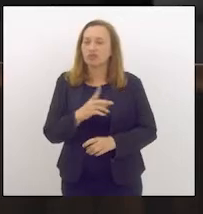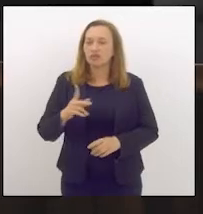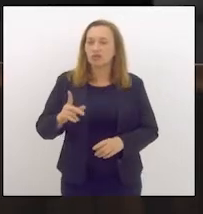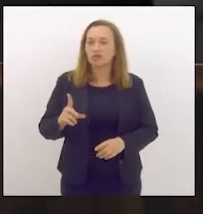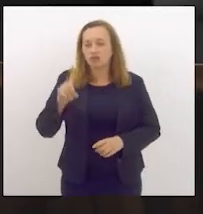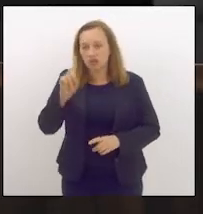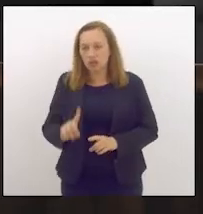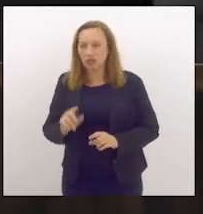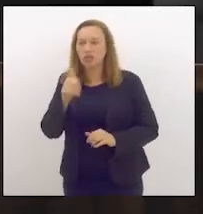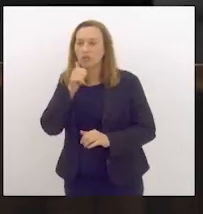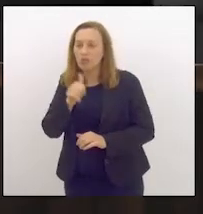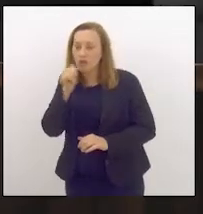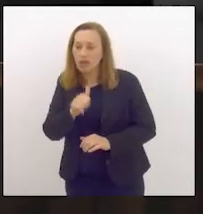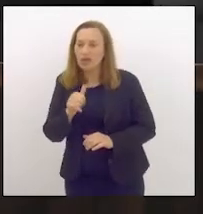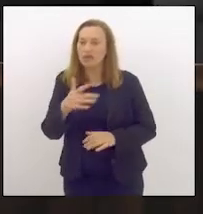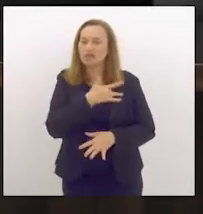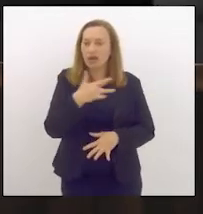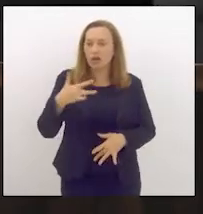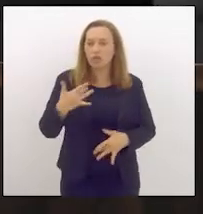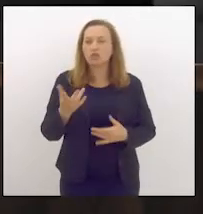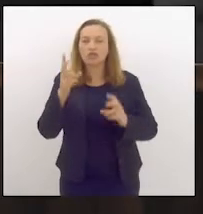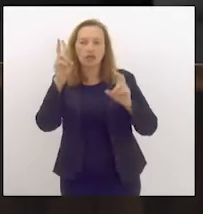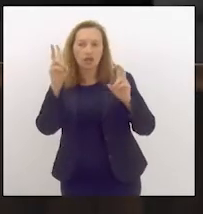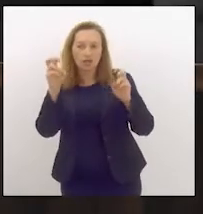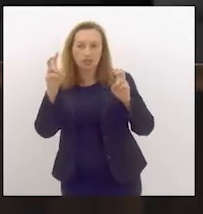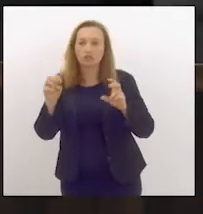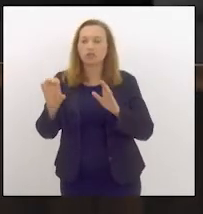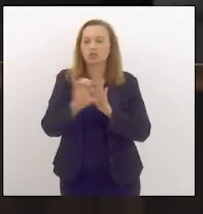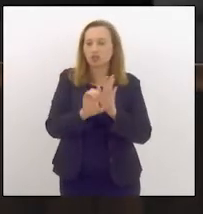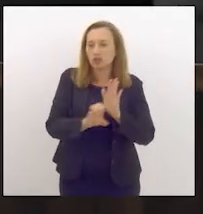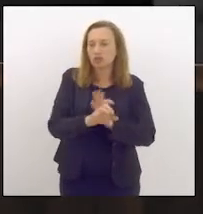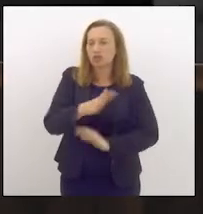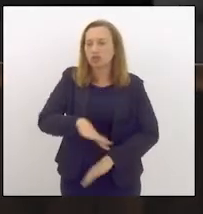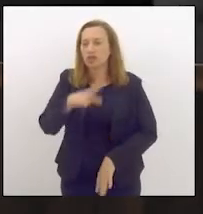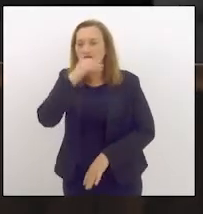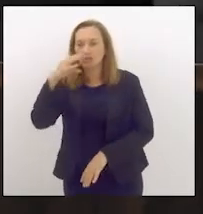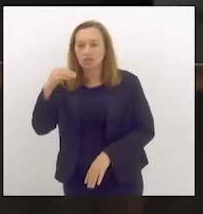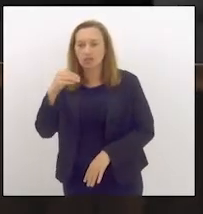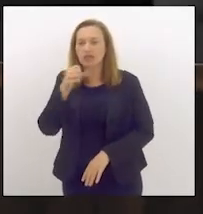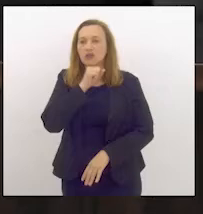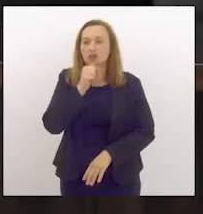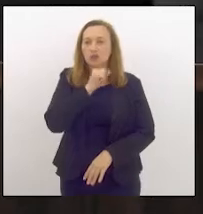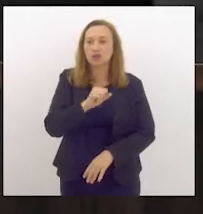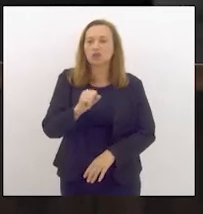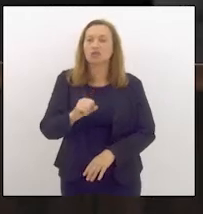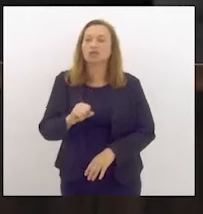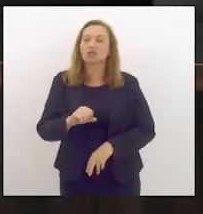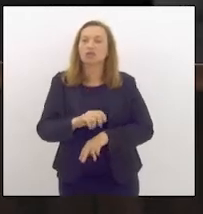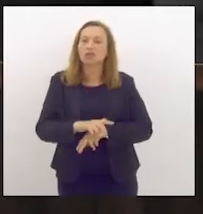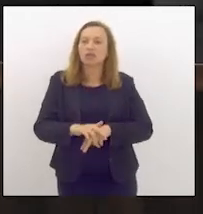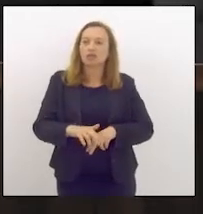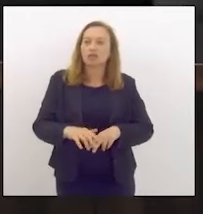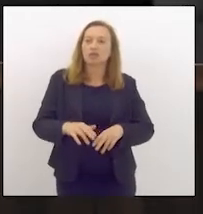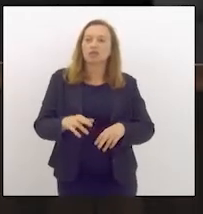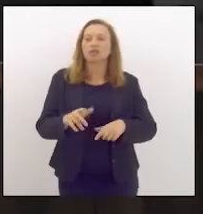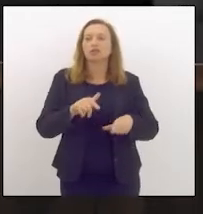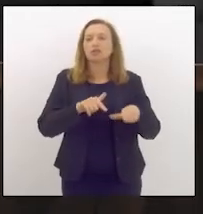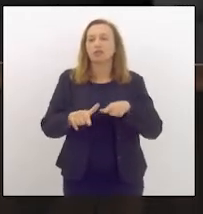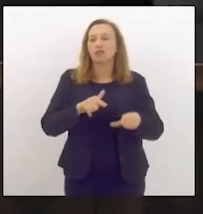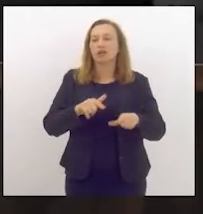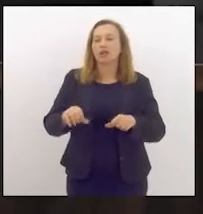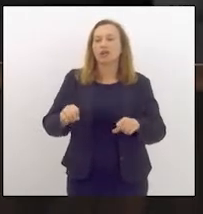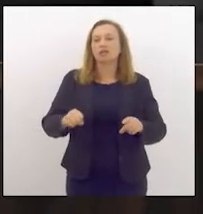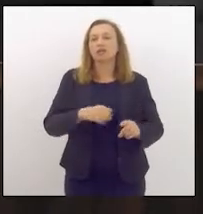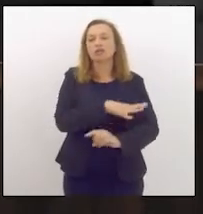da mulher da Saúde de assunto a criança adolescente e idoso defesa dos Direitos Humanos cidadania e trabalho legislação